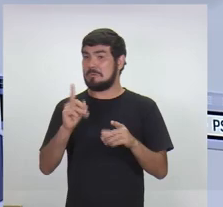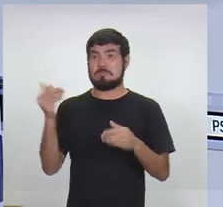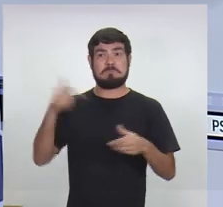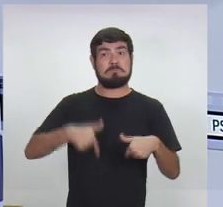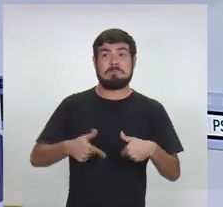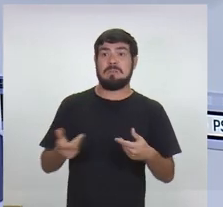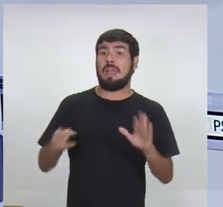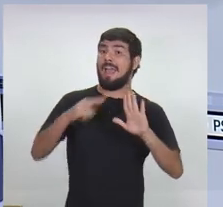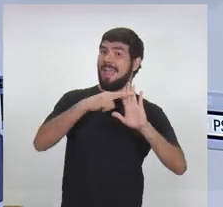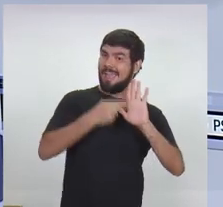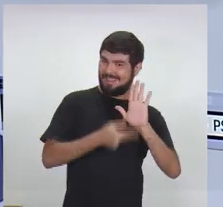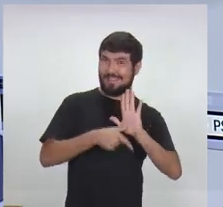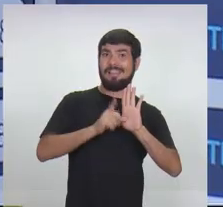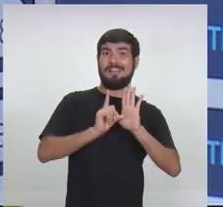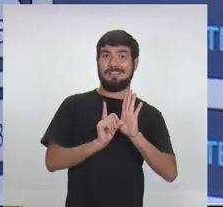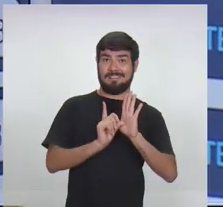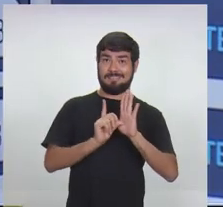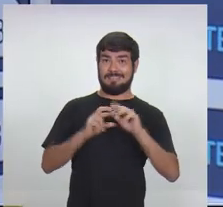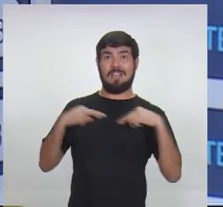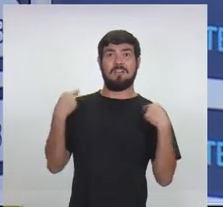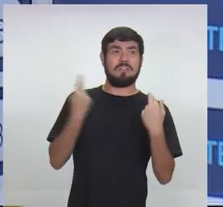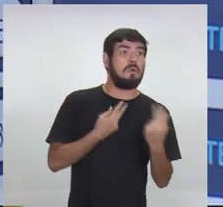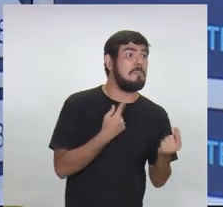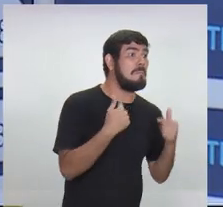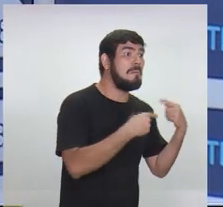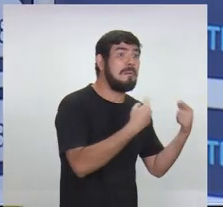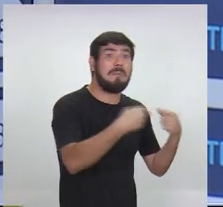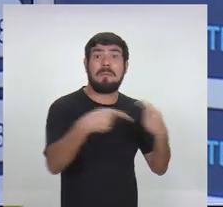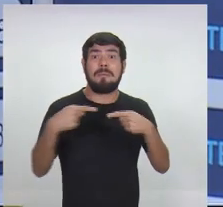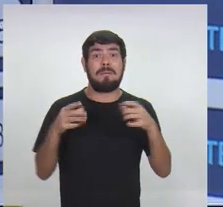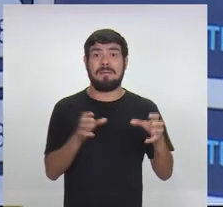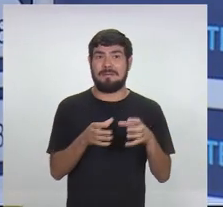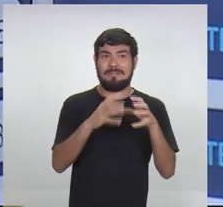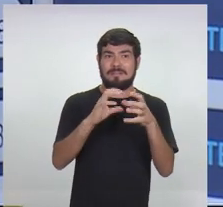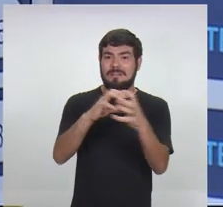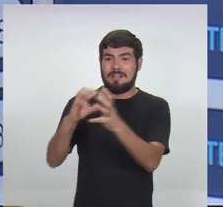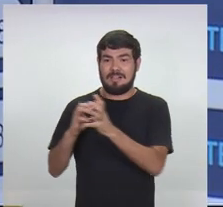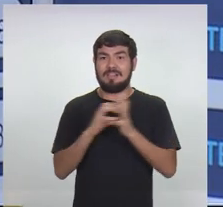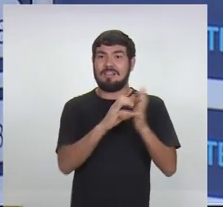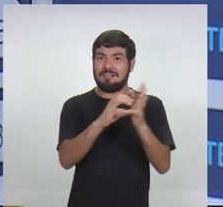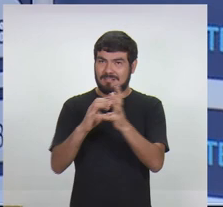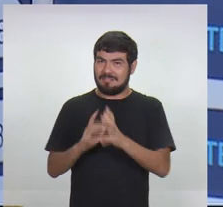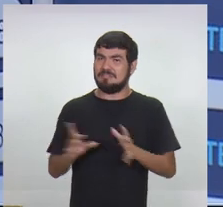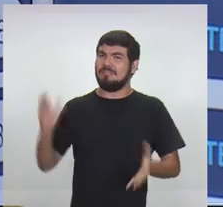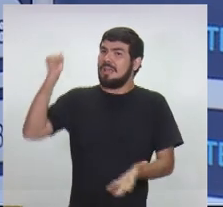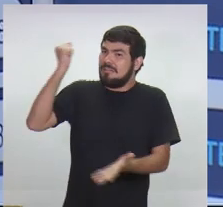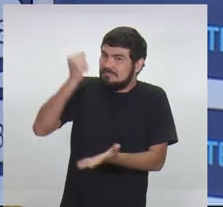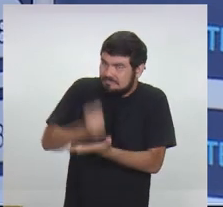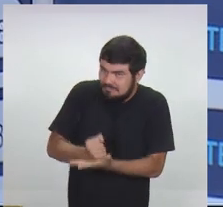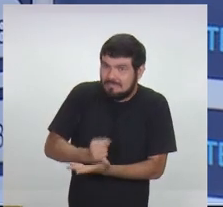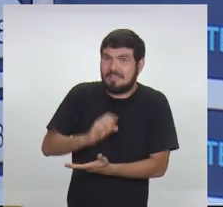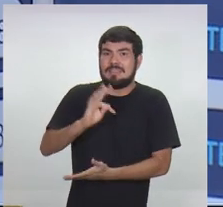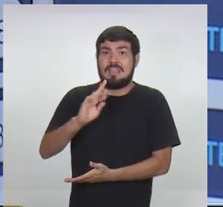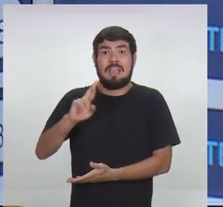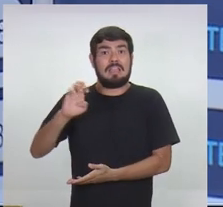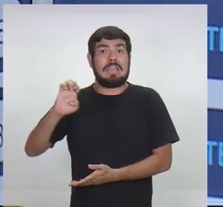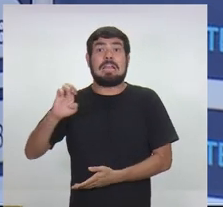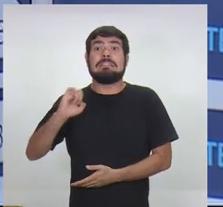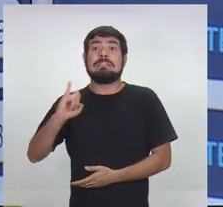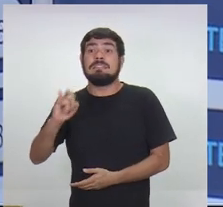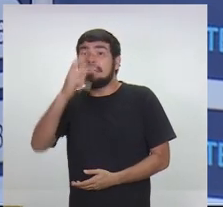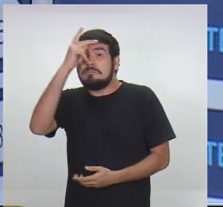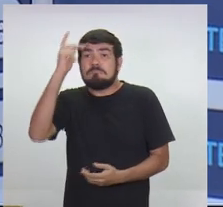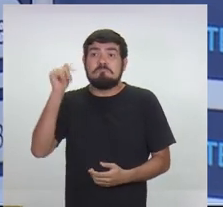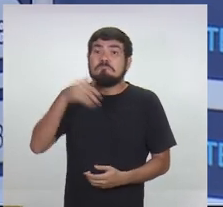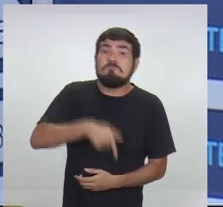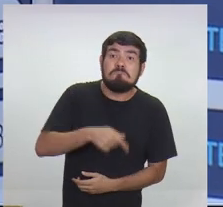regras acertadas em reunião com todos os partidos e registrada também no trf candidato ausente fica com o púlpito